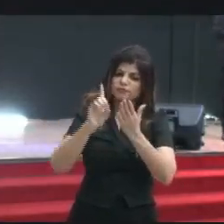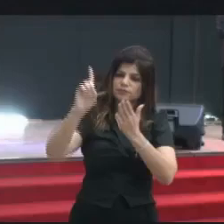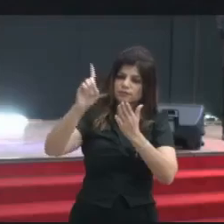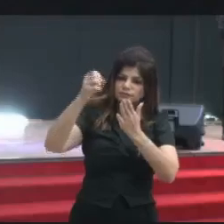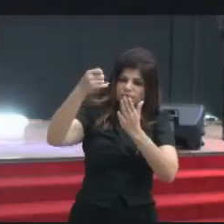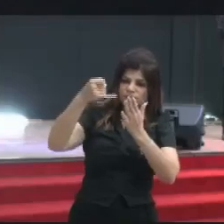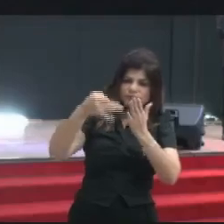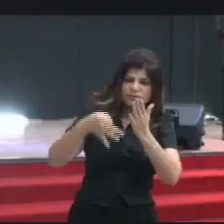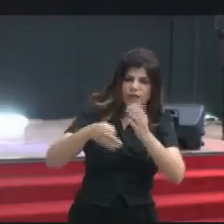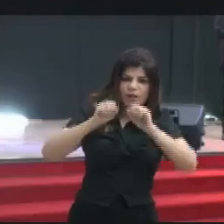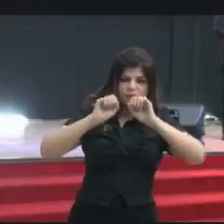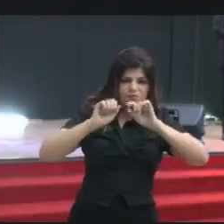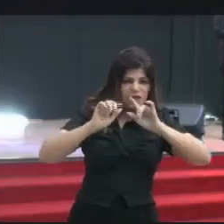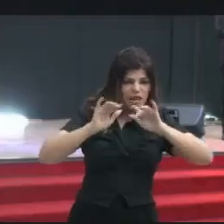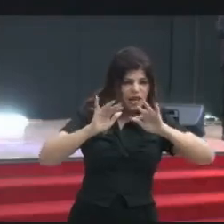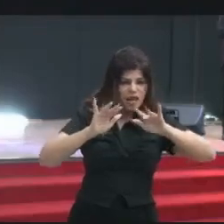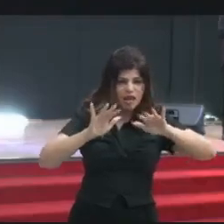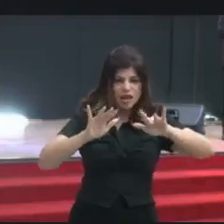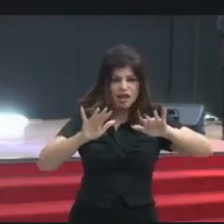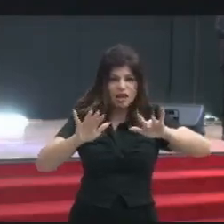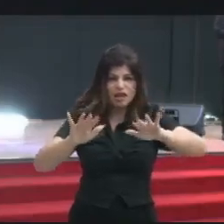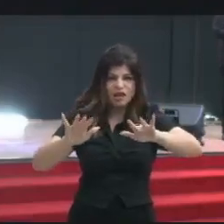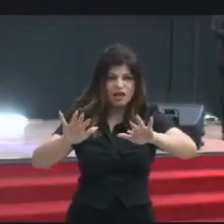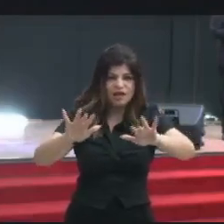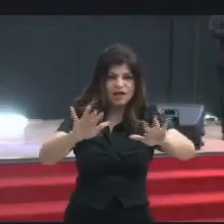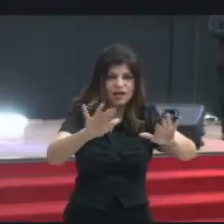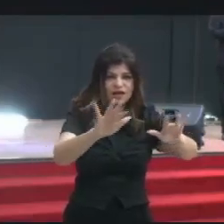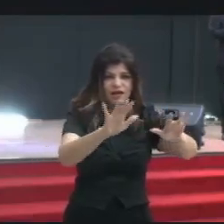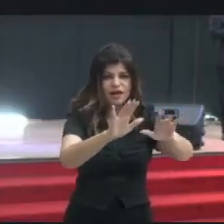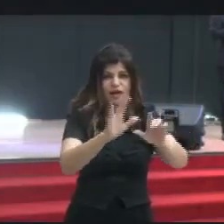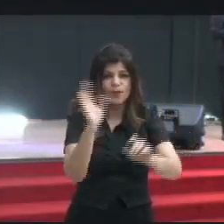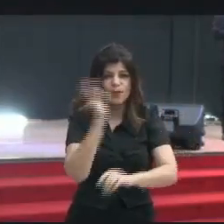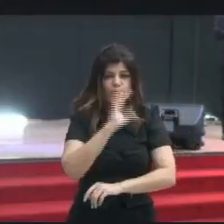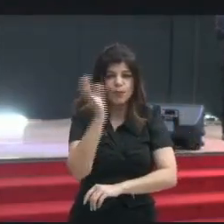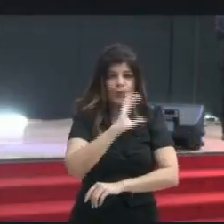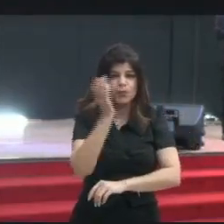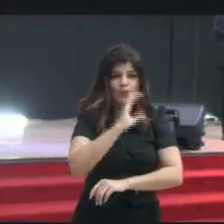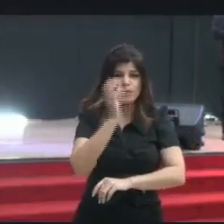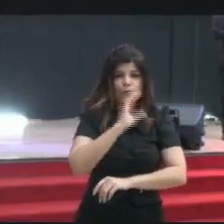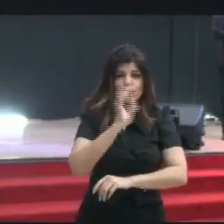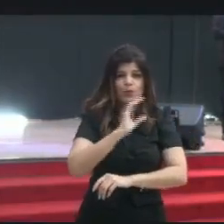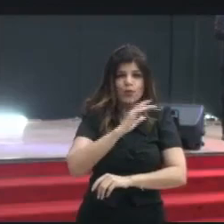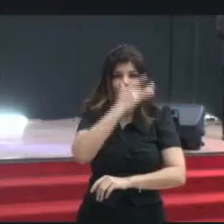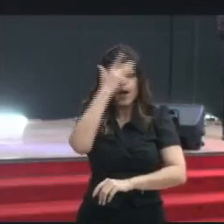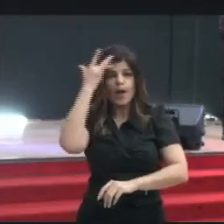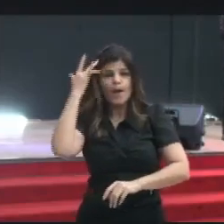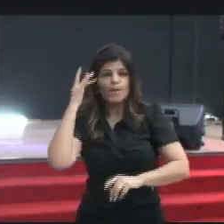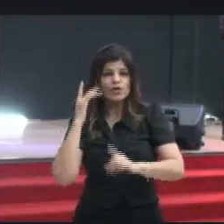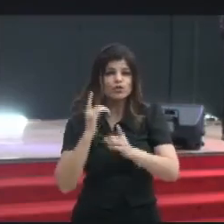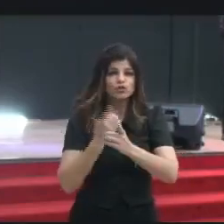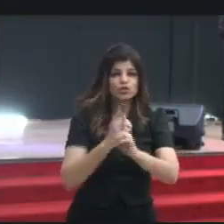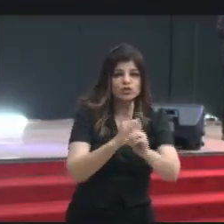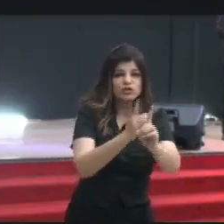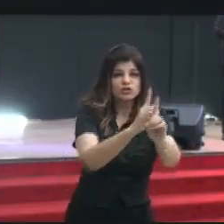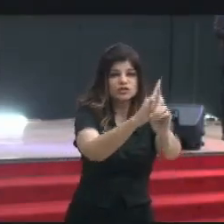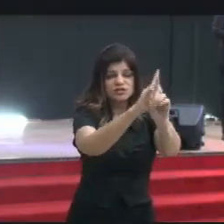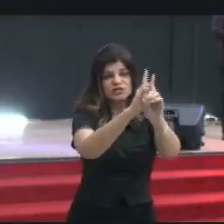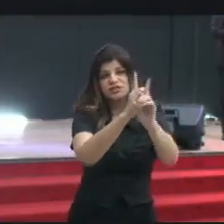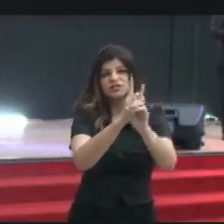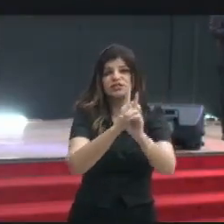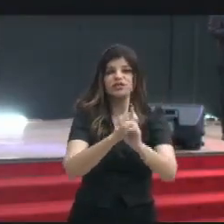se espalhava, crescia rapidamente o número de discípulos em